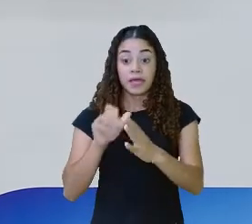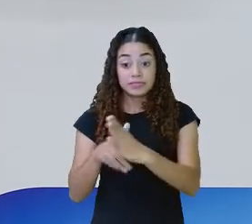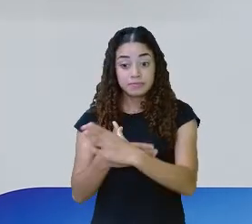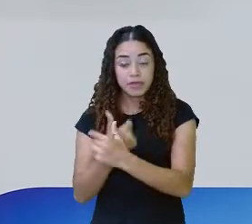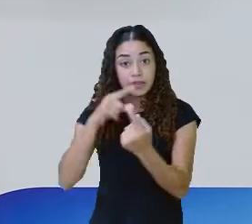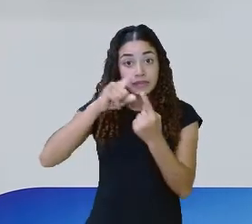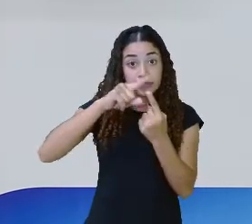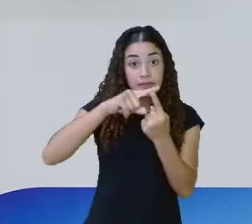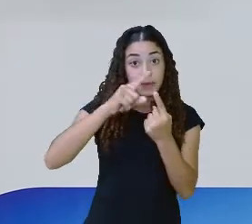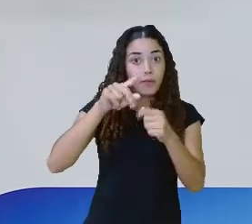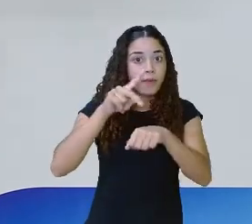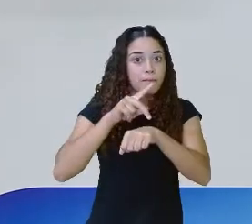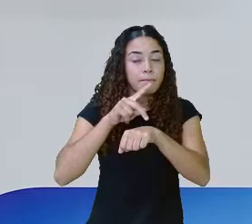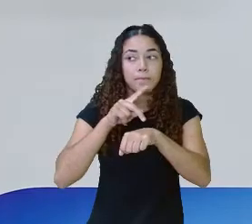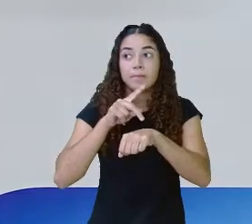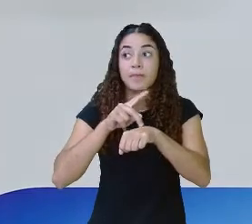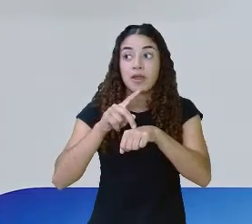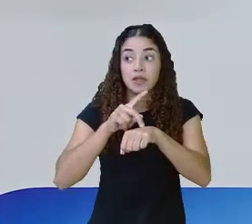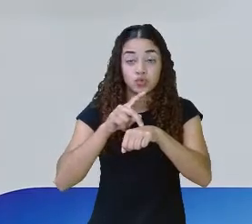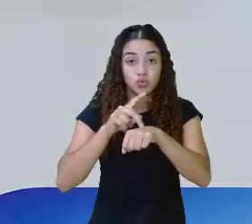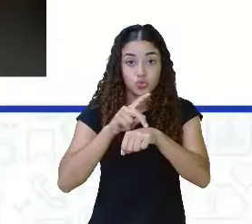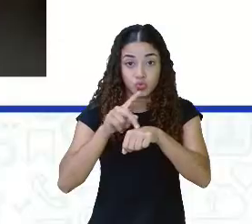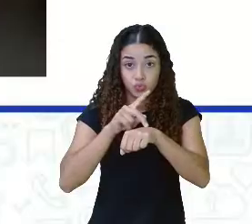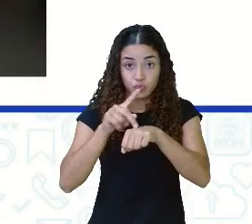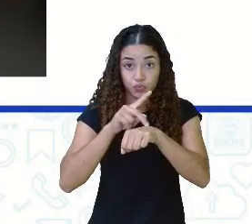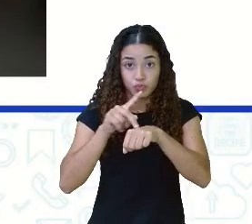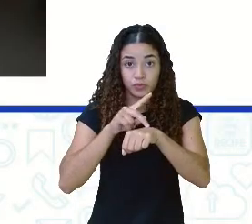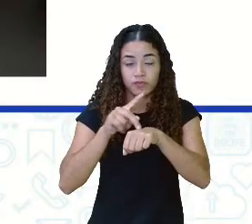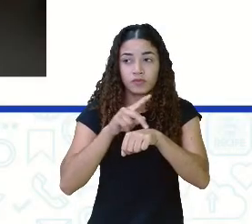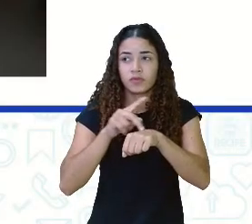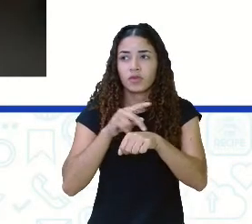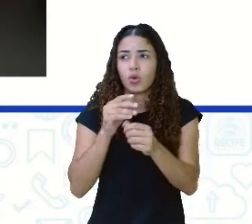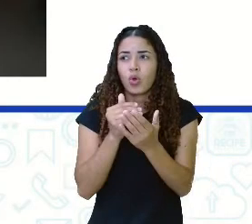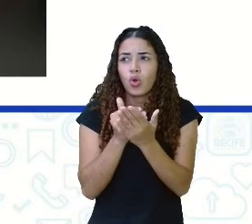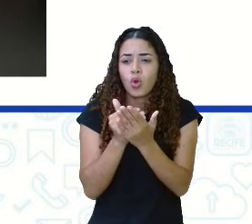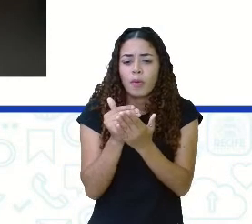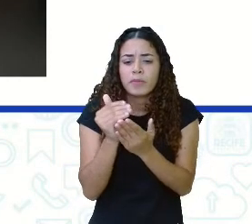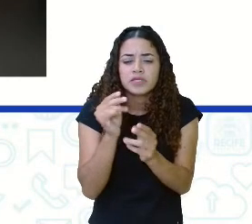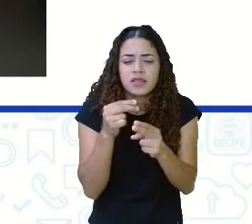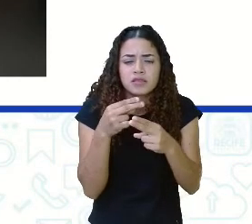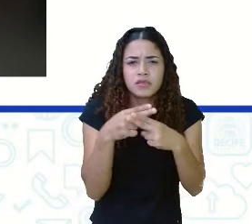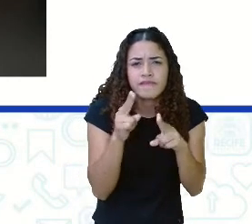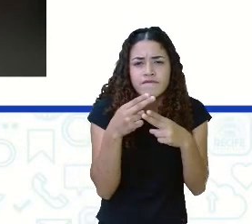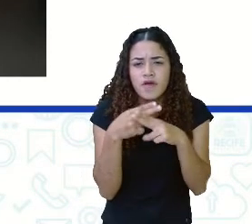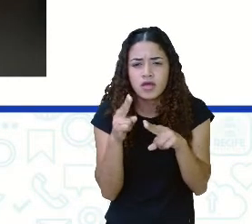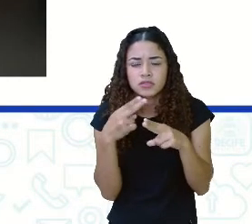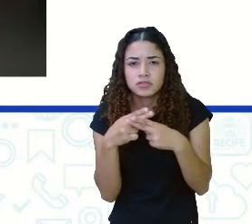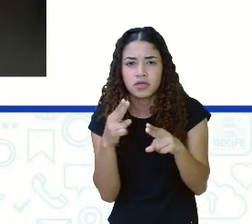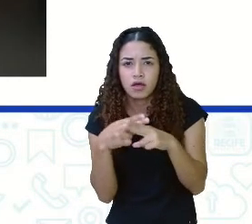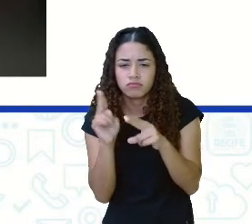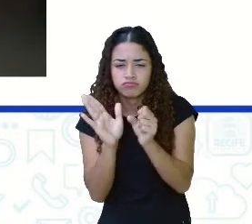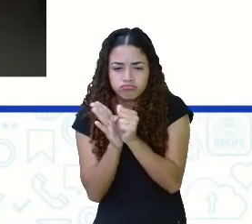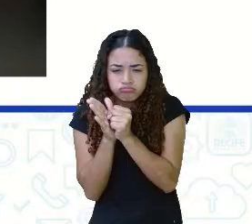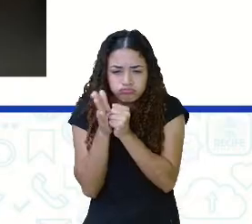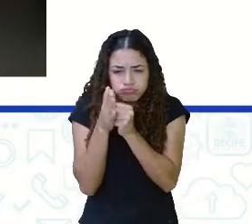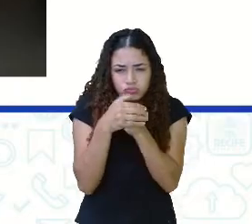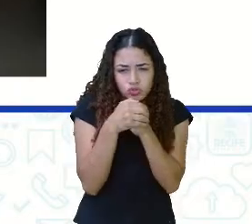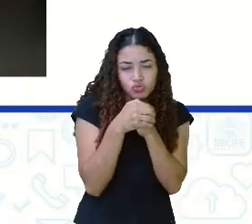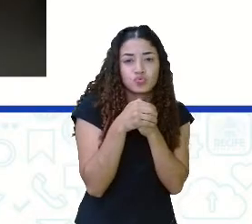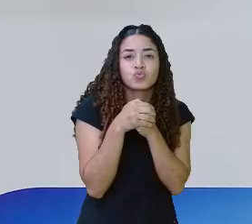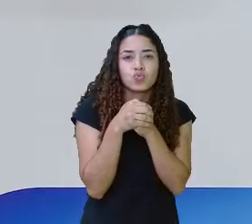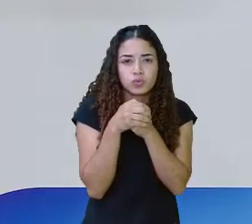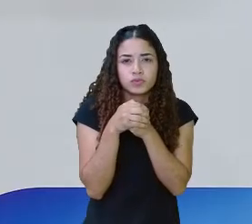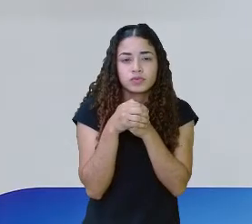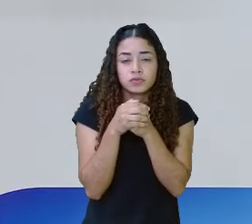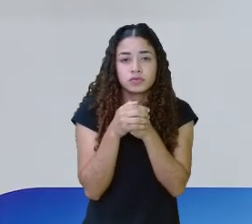borboleta, né? De mariposa, aliás. As pretas começaram a conseguir se camuflar naquela